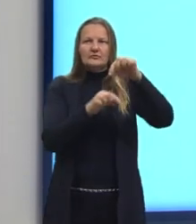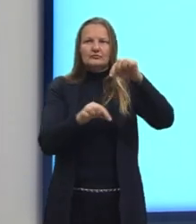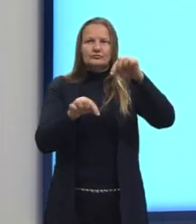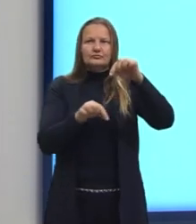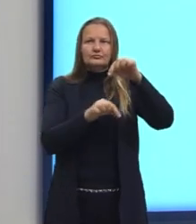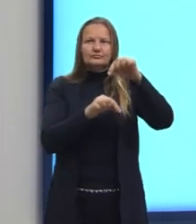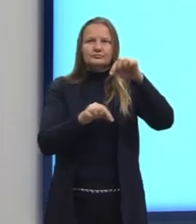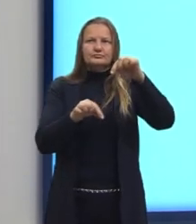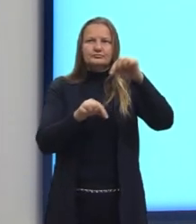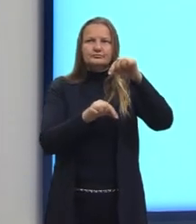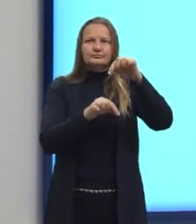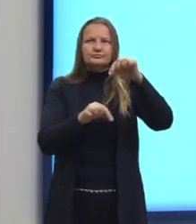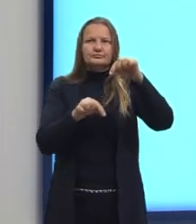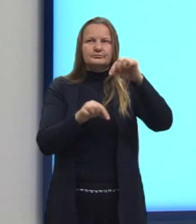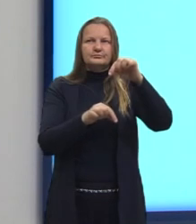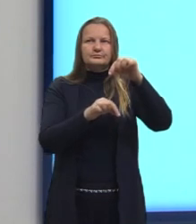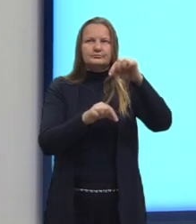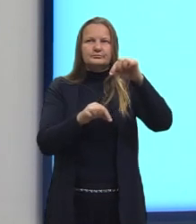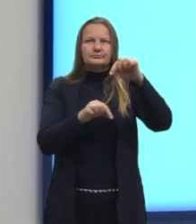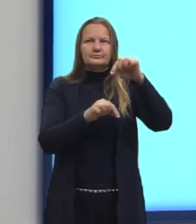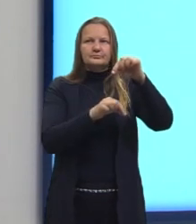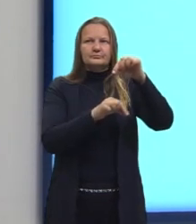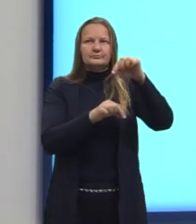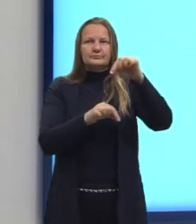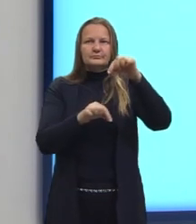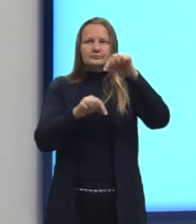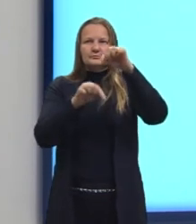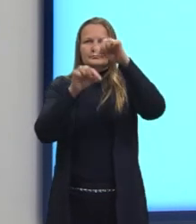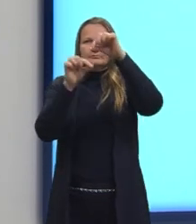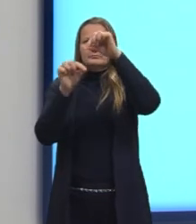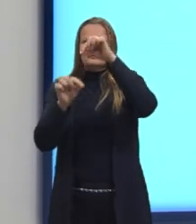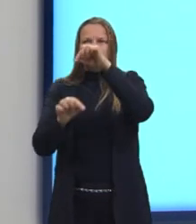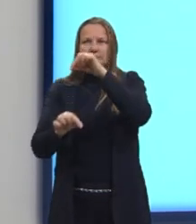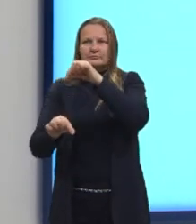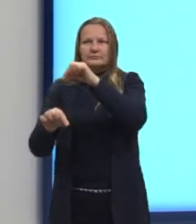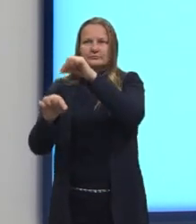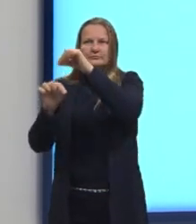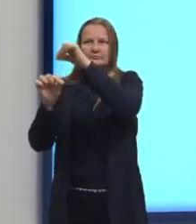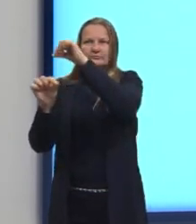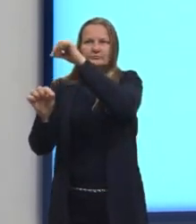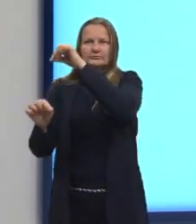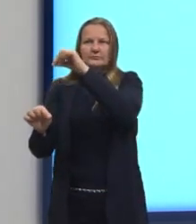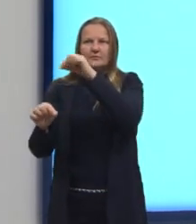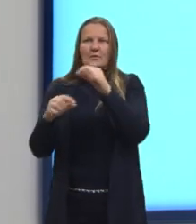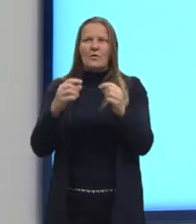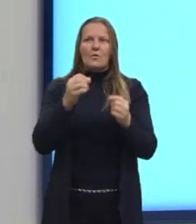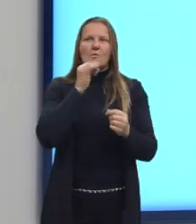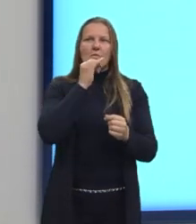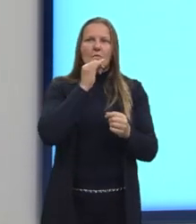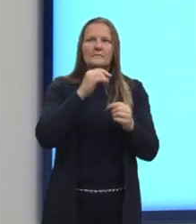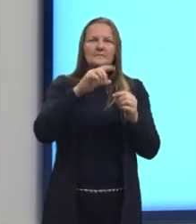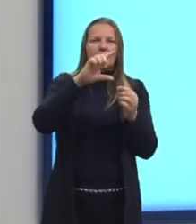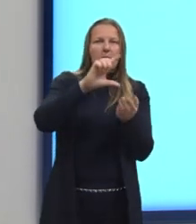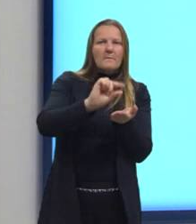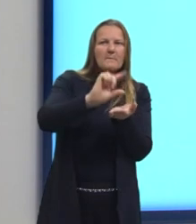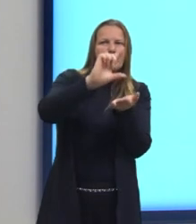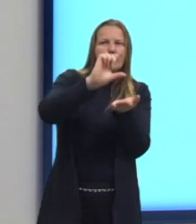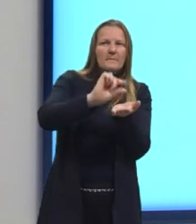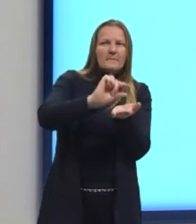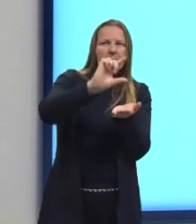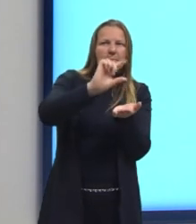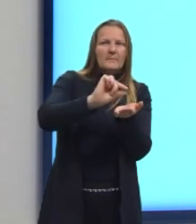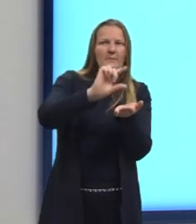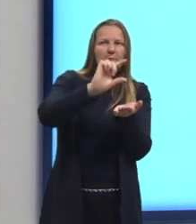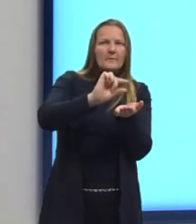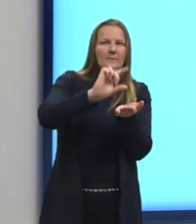e aí a gente vai começar a passar certo vejam que aqui Além do Peso a gente tem uma molinha né Isso quer dizer